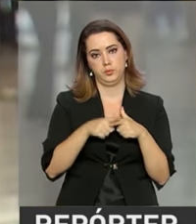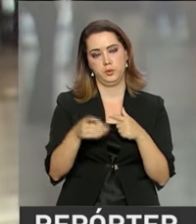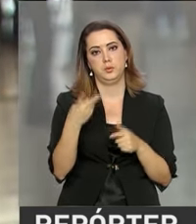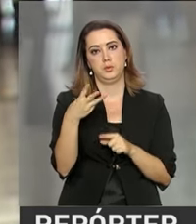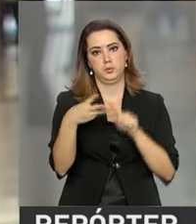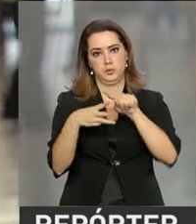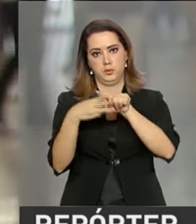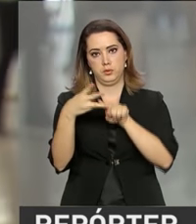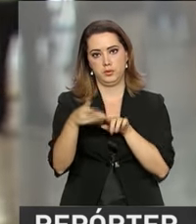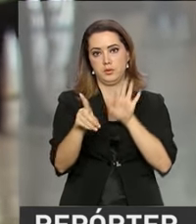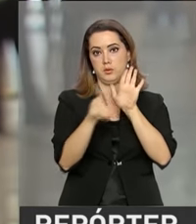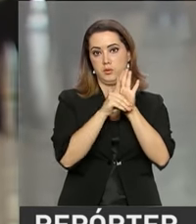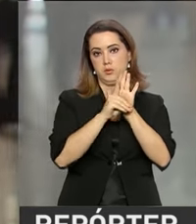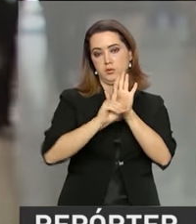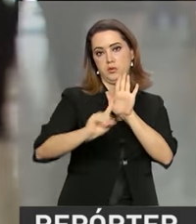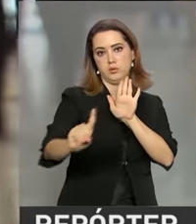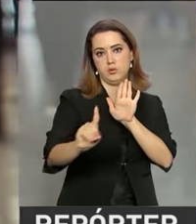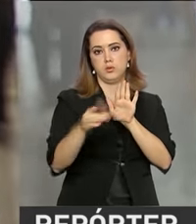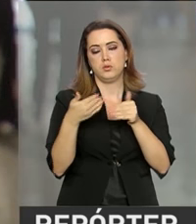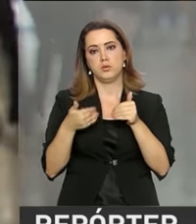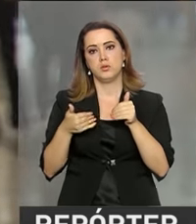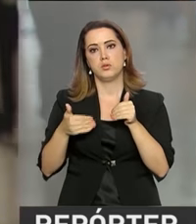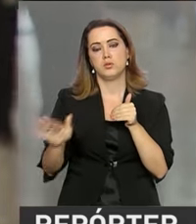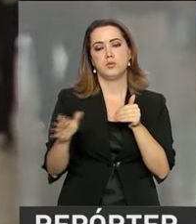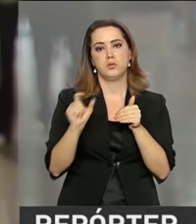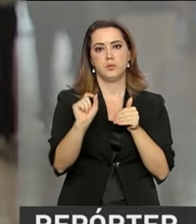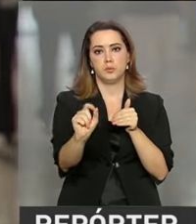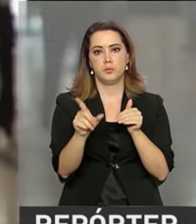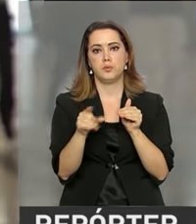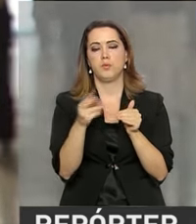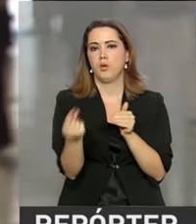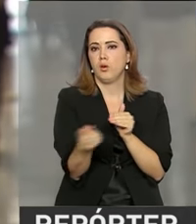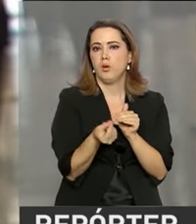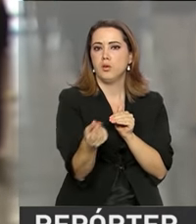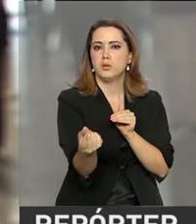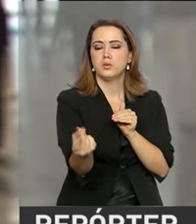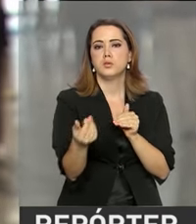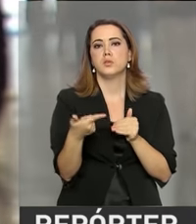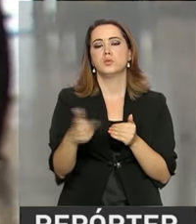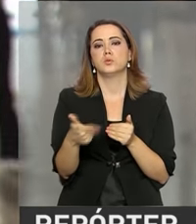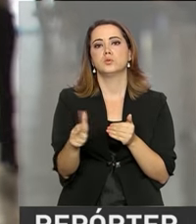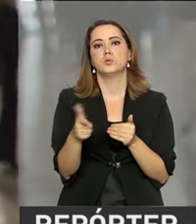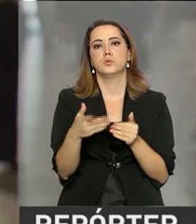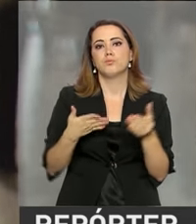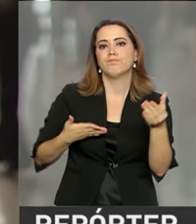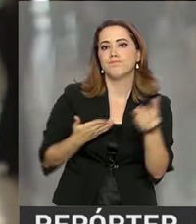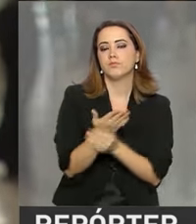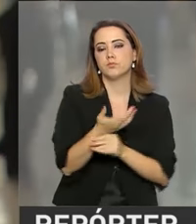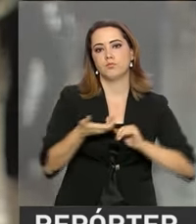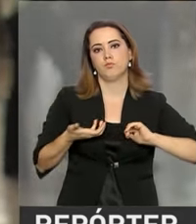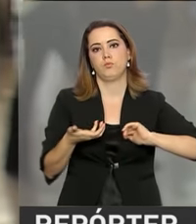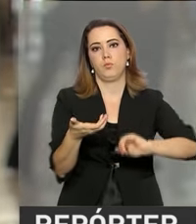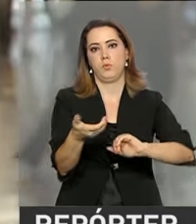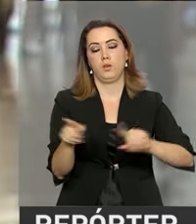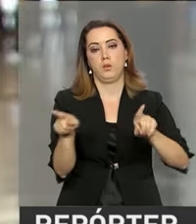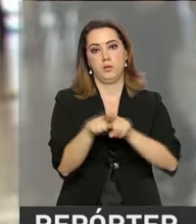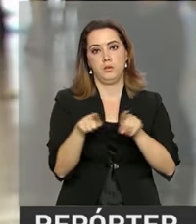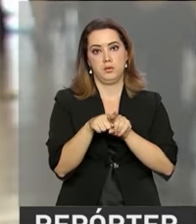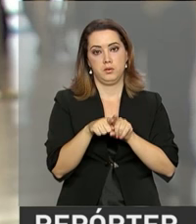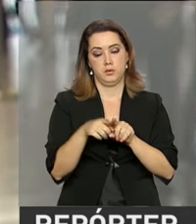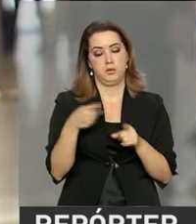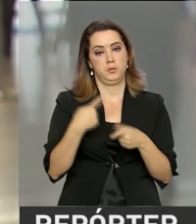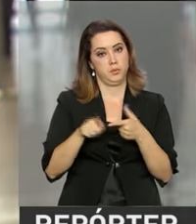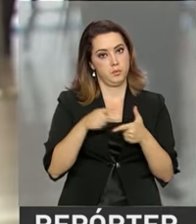3 decretos que abrem créditos extras no orçamento sem a aprovação do Congresso Nacional e a chamada da pedalada fiscal no plano